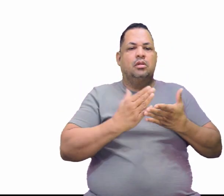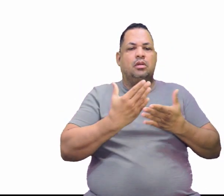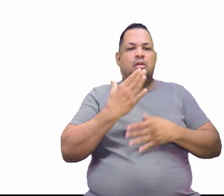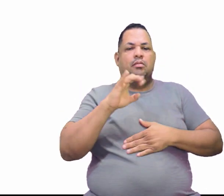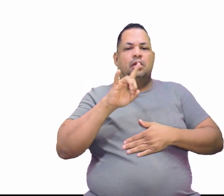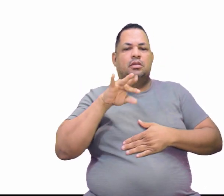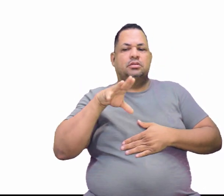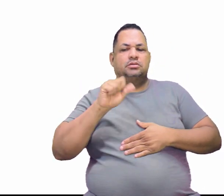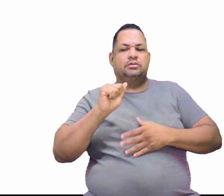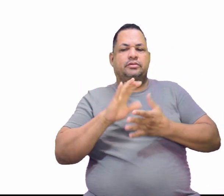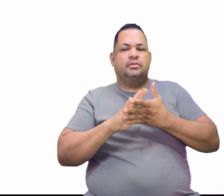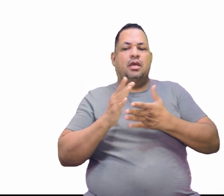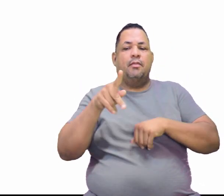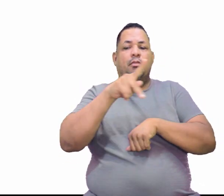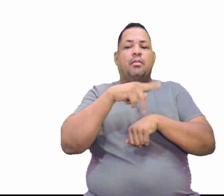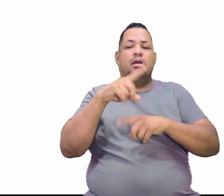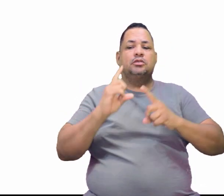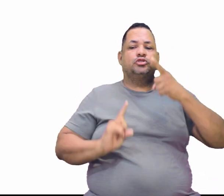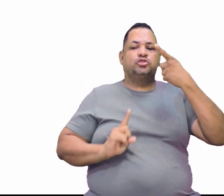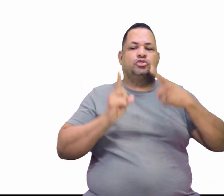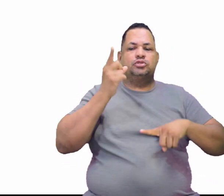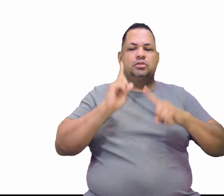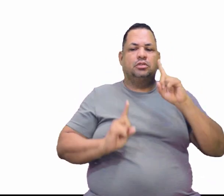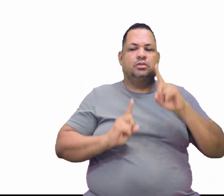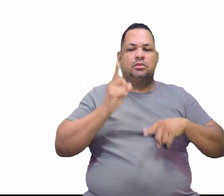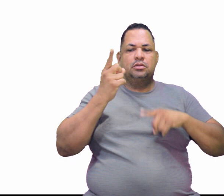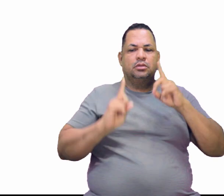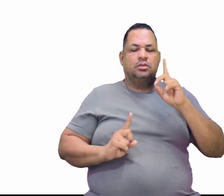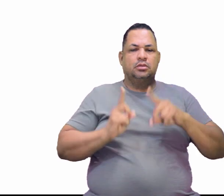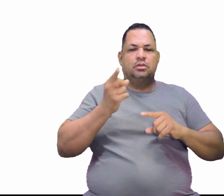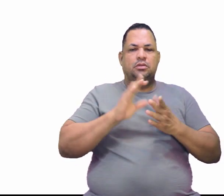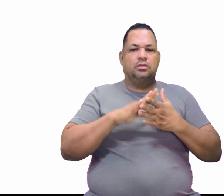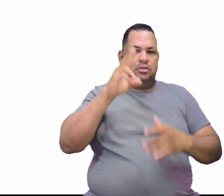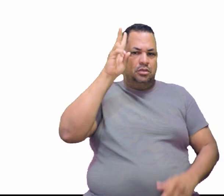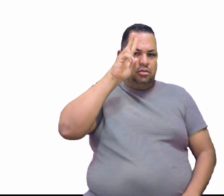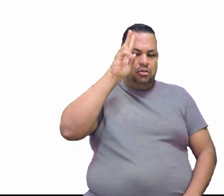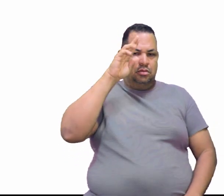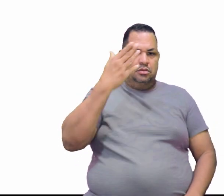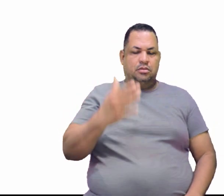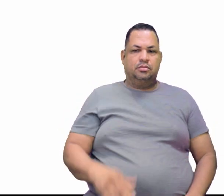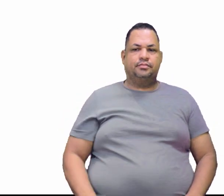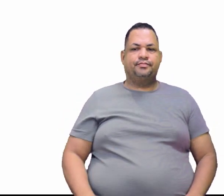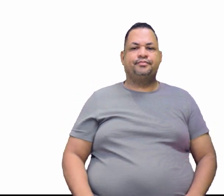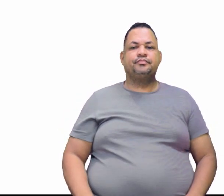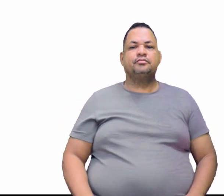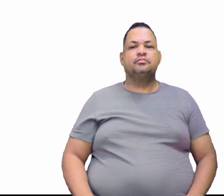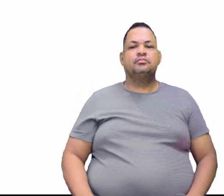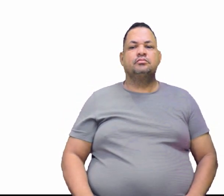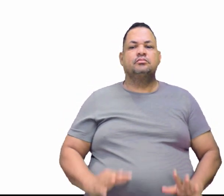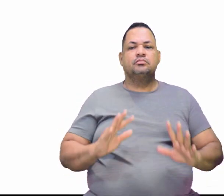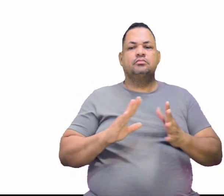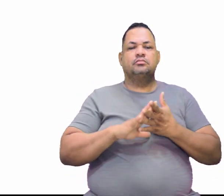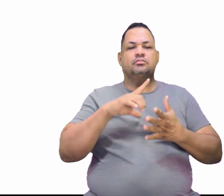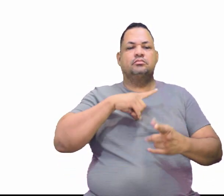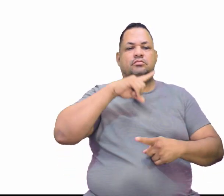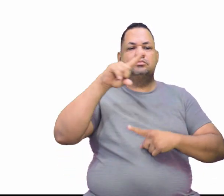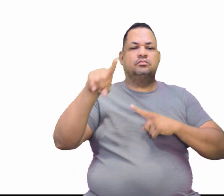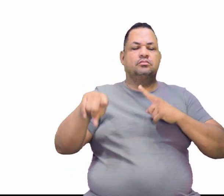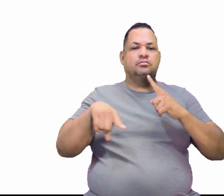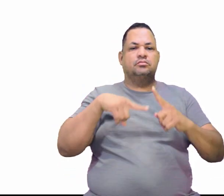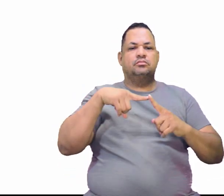costa do Pacífico para o Chile. Eu falei isso aqui lá atrás em uma aula, lembra? Pois é. A fim de ter